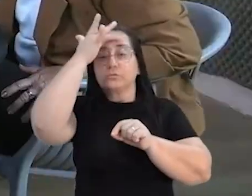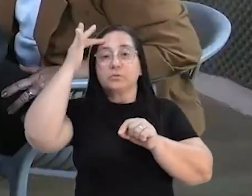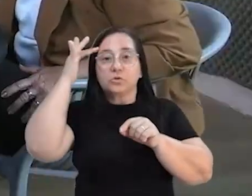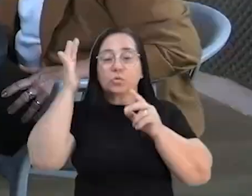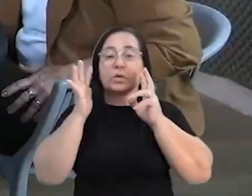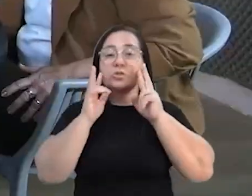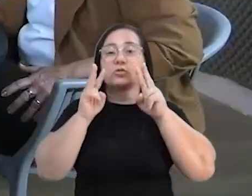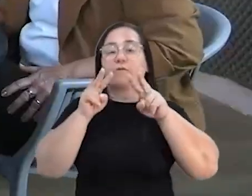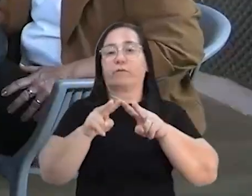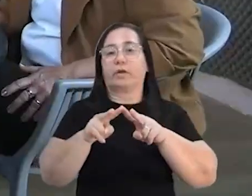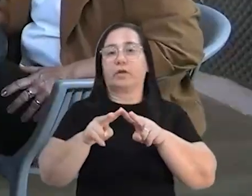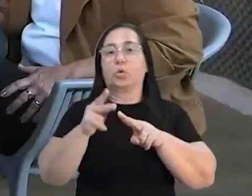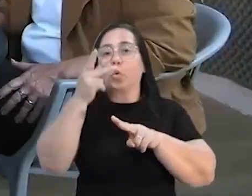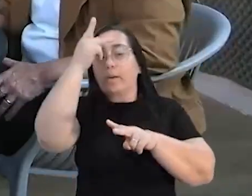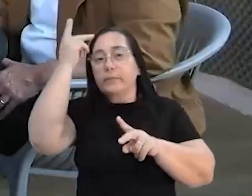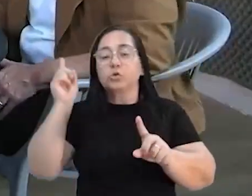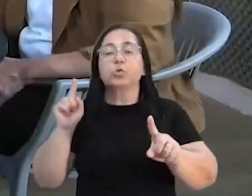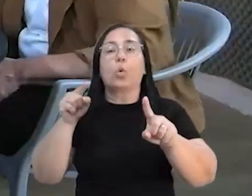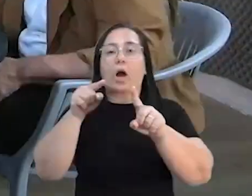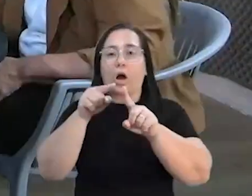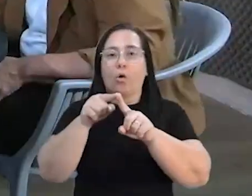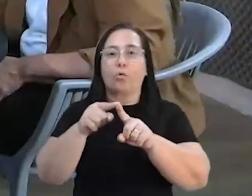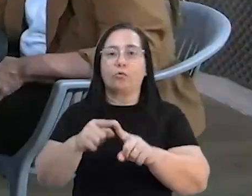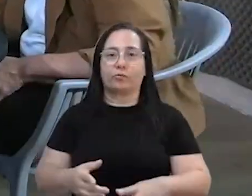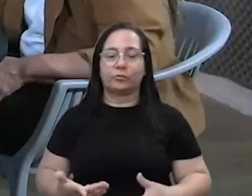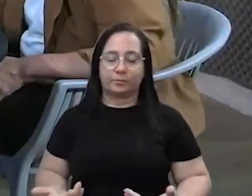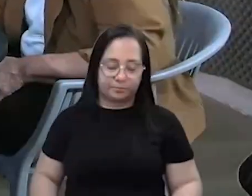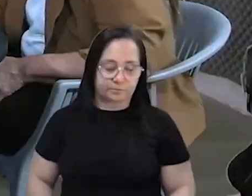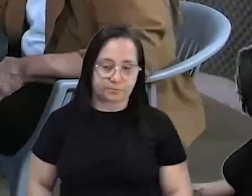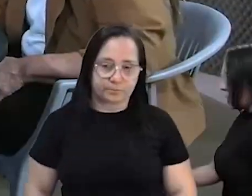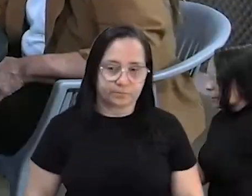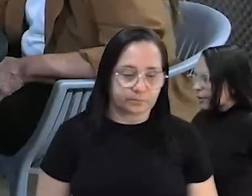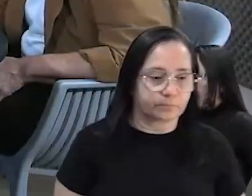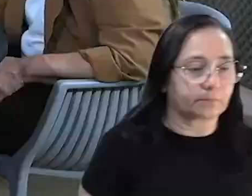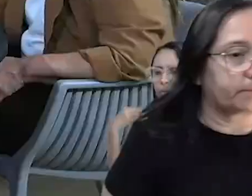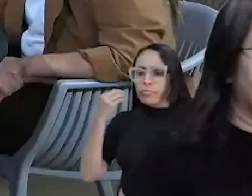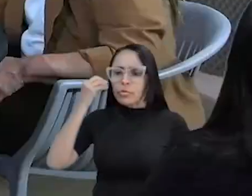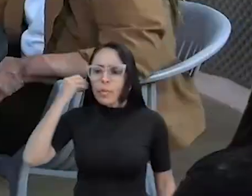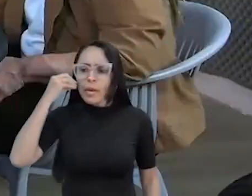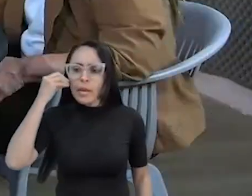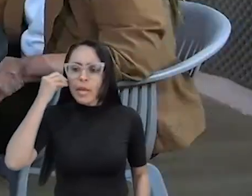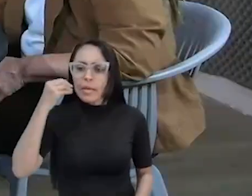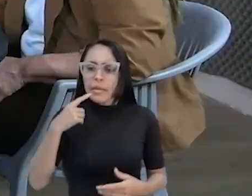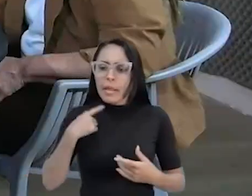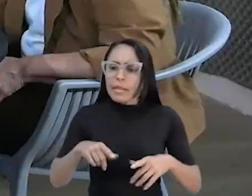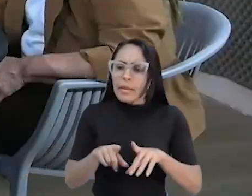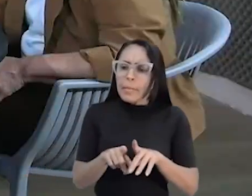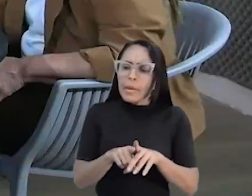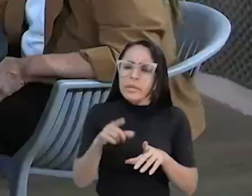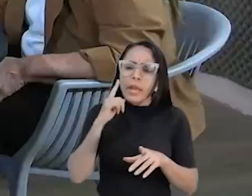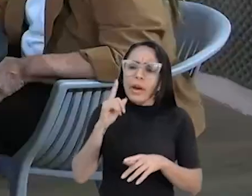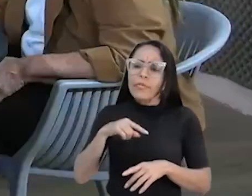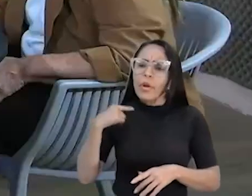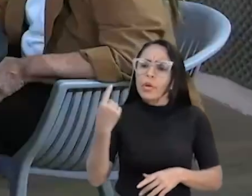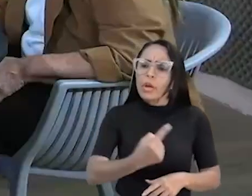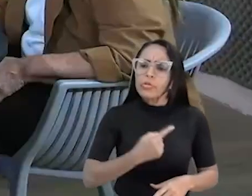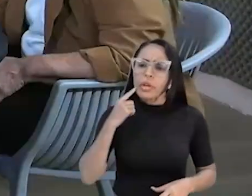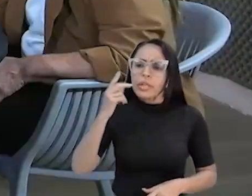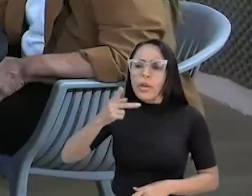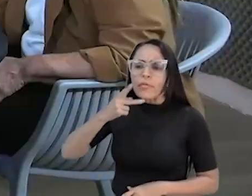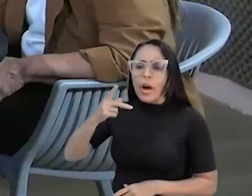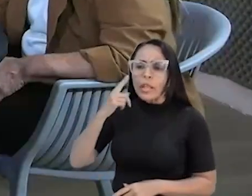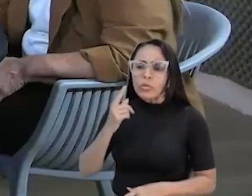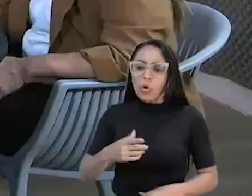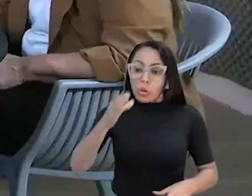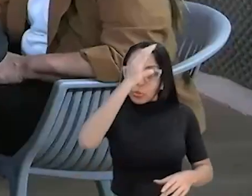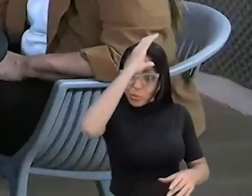quem aquilo, para o nosso público-alvo, né? E essa experiência tem a ver com o que a gente chama de jornada do